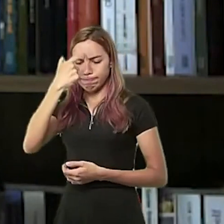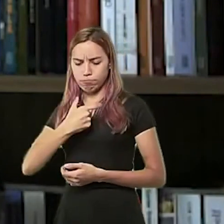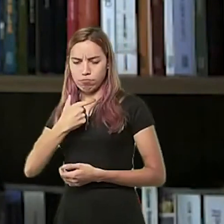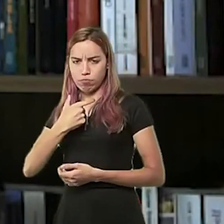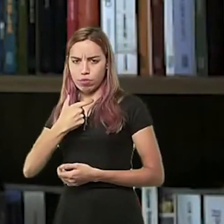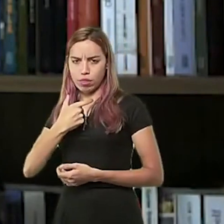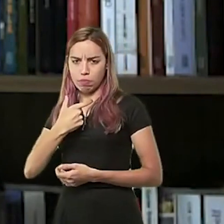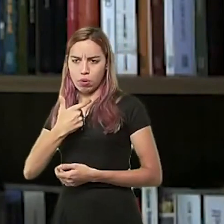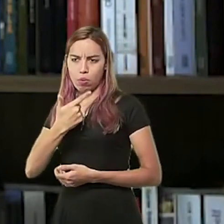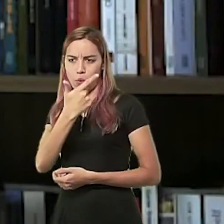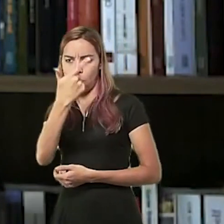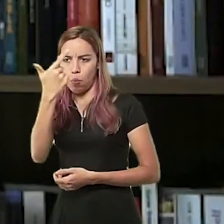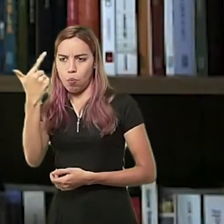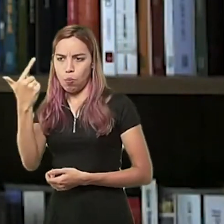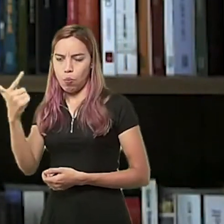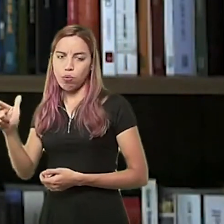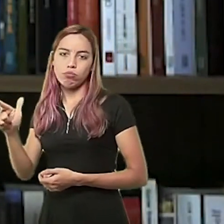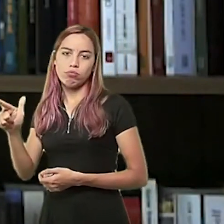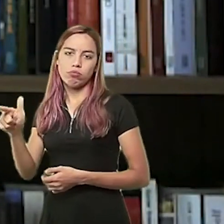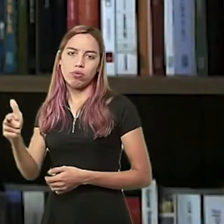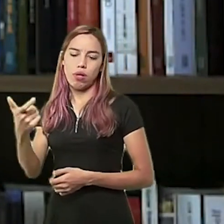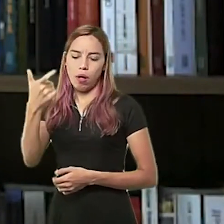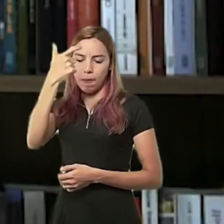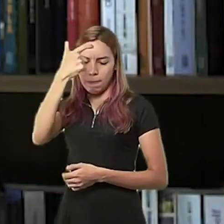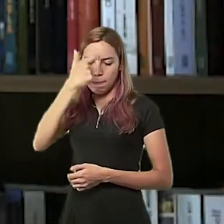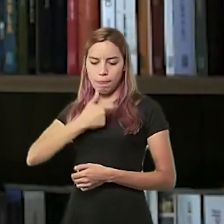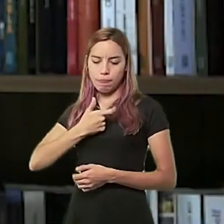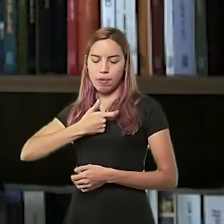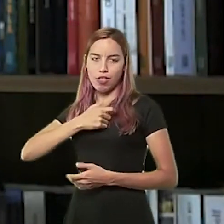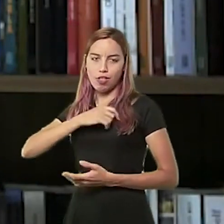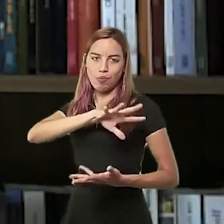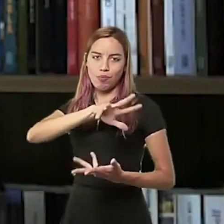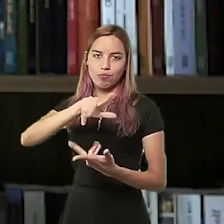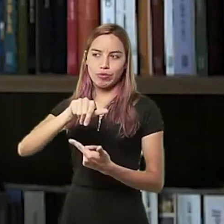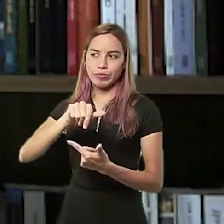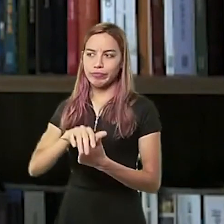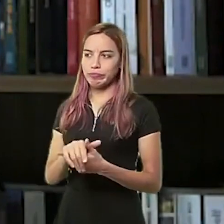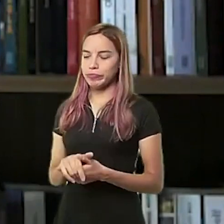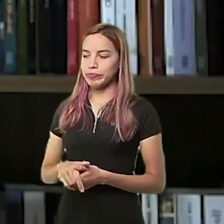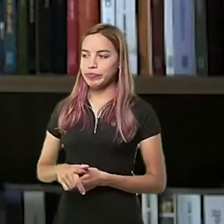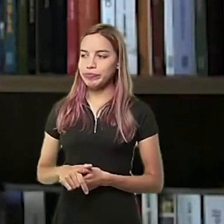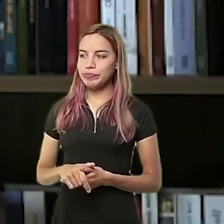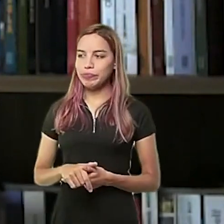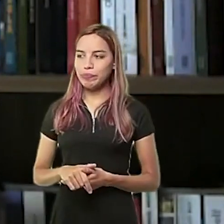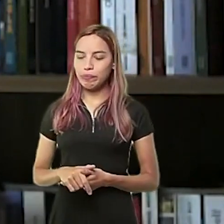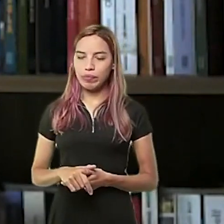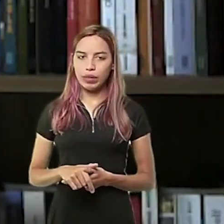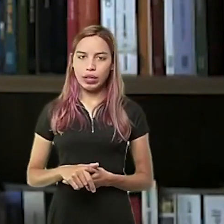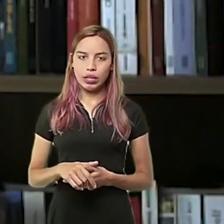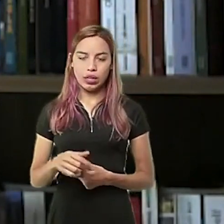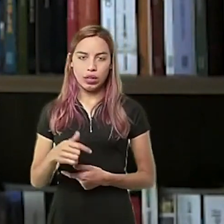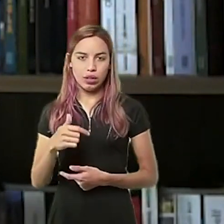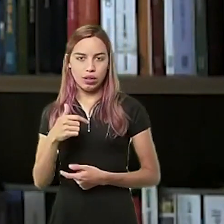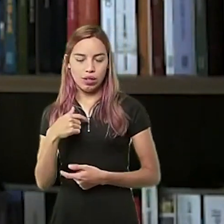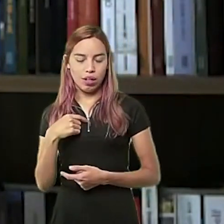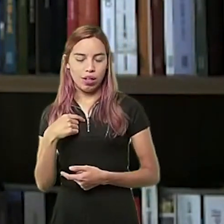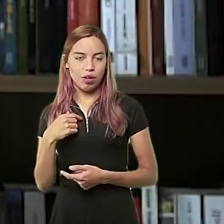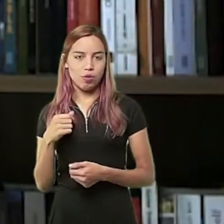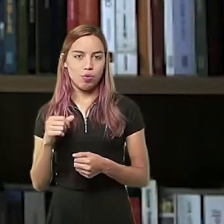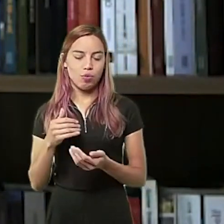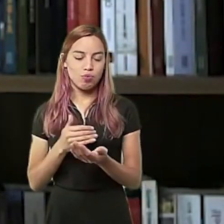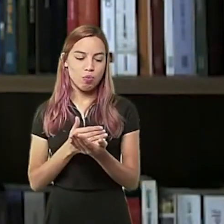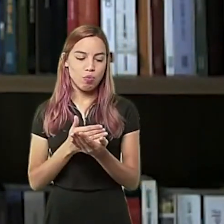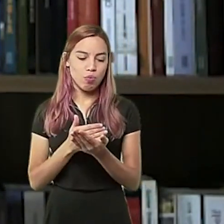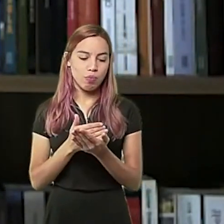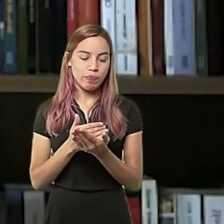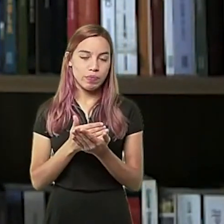mundo. Pelo menos para mim, a literatura funciona dessa forma, até porque quando eu me lanço à leitura, Josane,